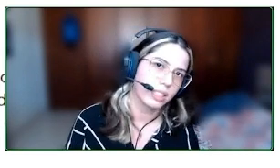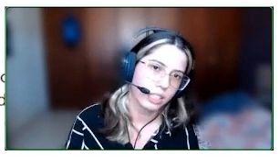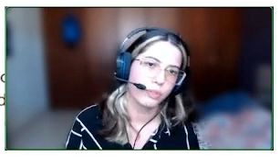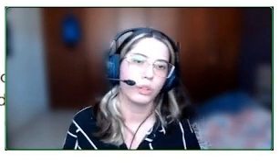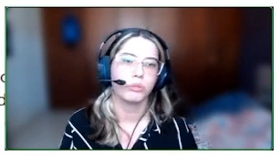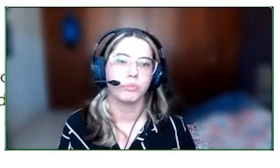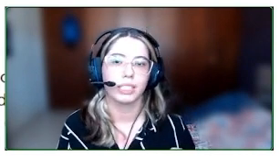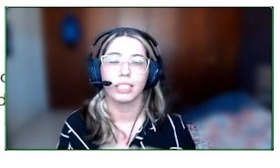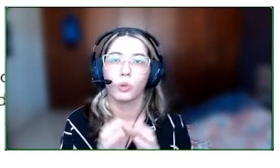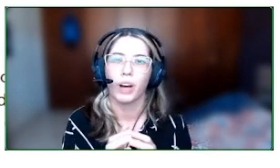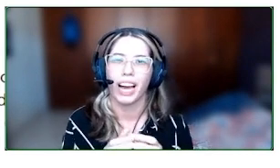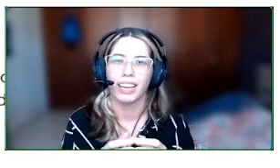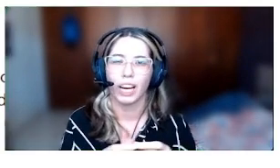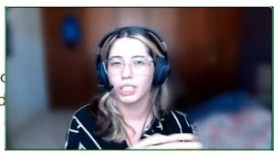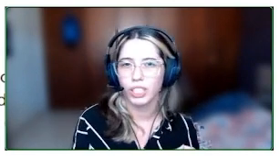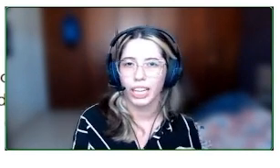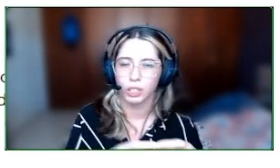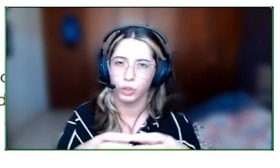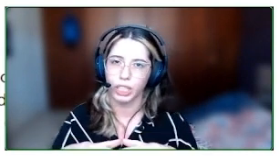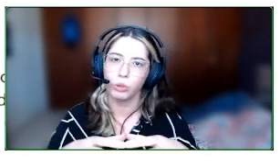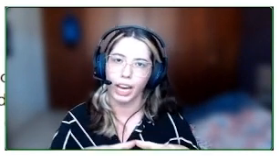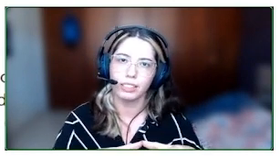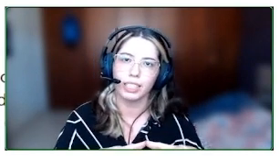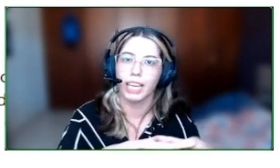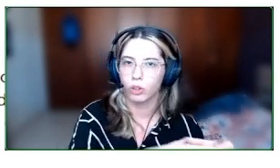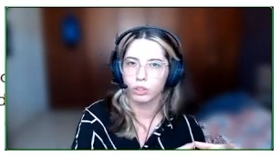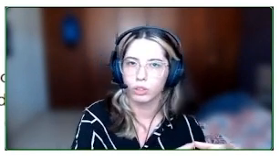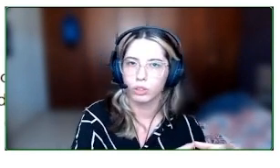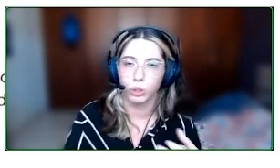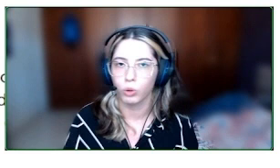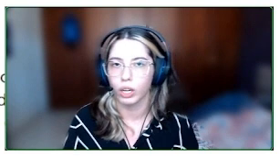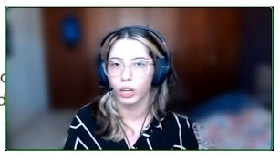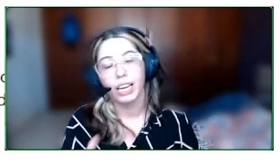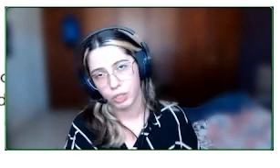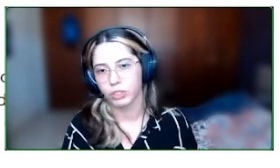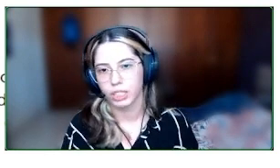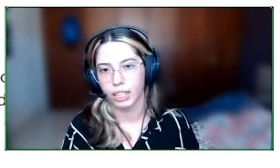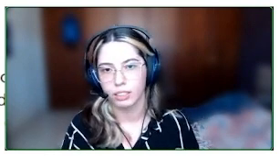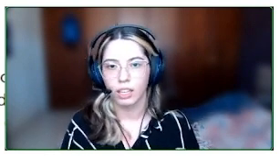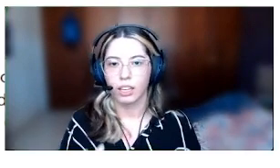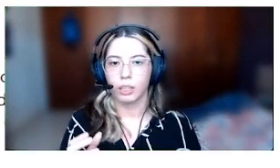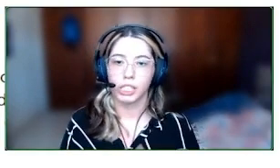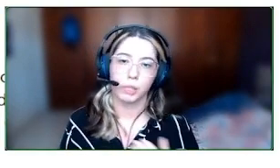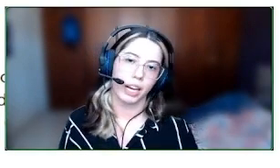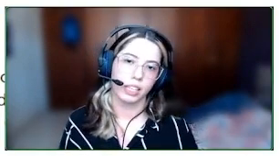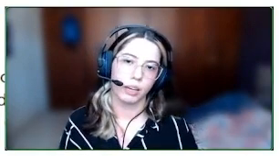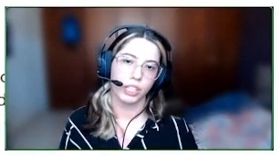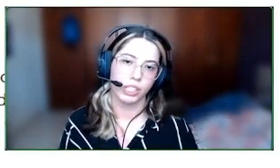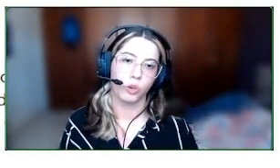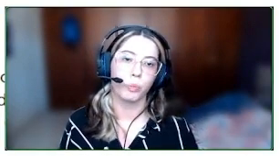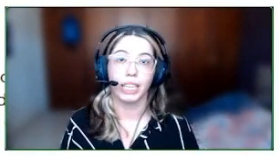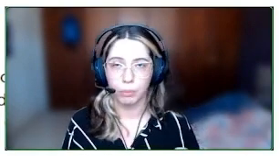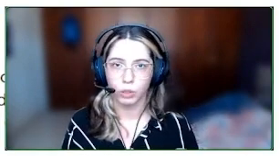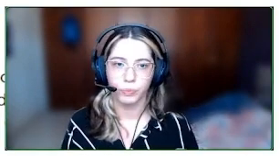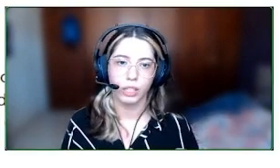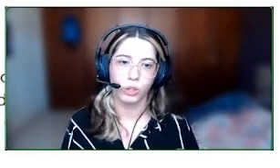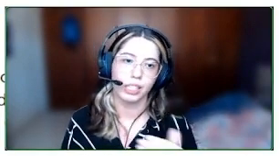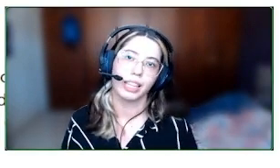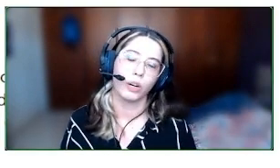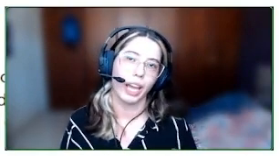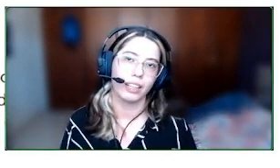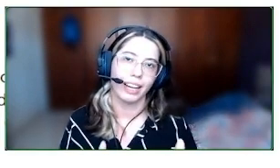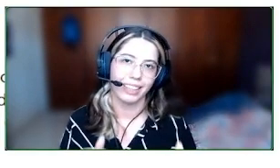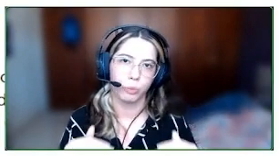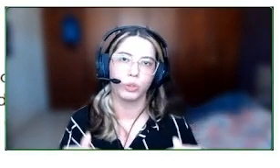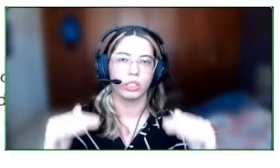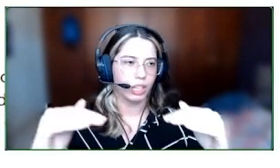outras 6 foram testadas com água destilada. Então, elas foram saturadas nessa água durante 48 horas e depois foram testadas. Depois eles pegaram essa medição com paquímetro e